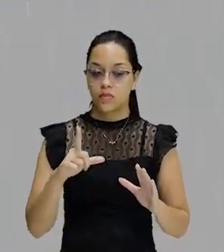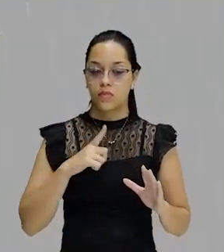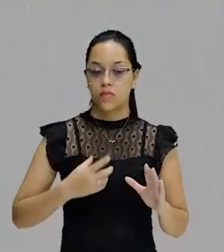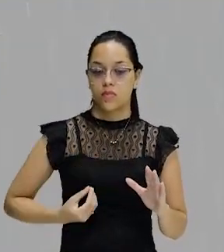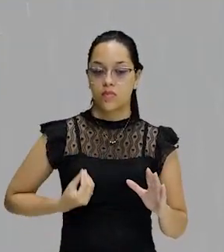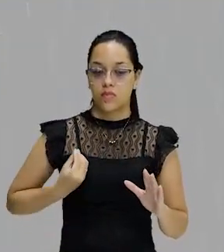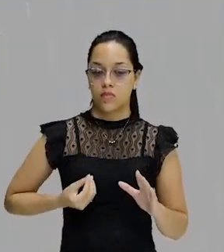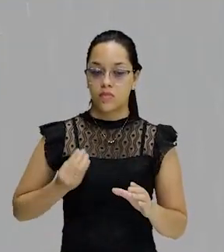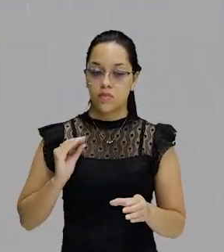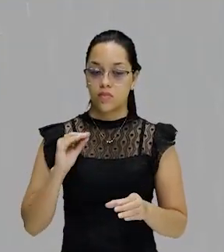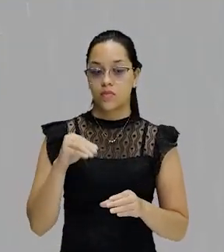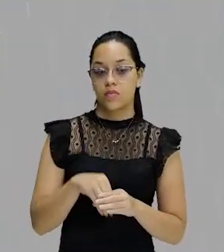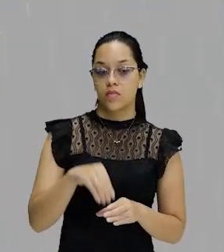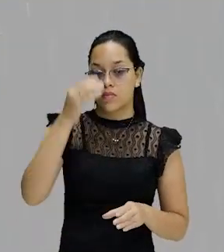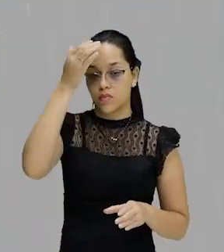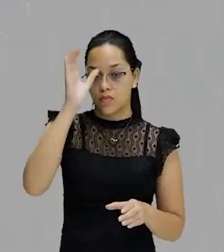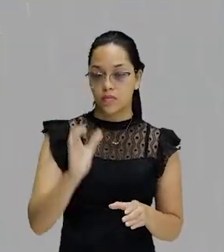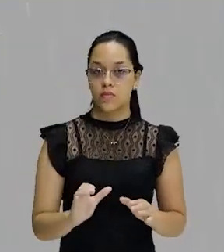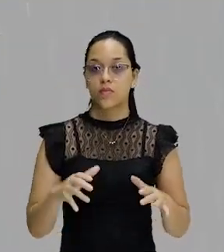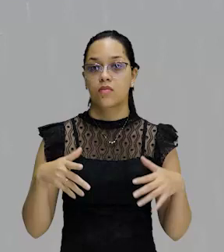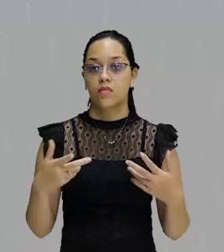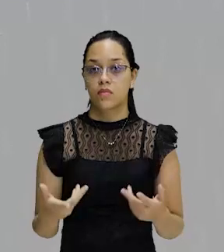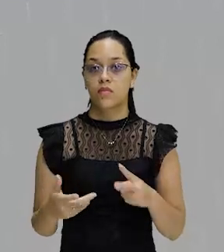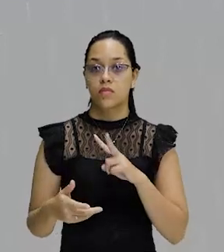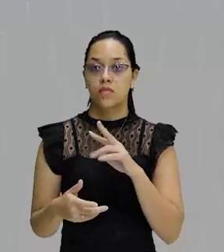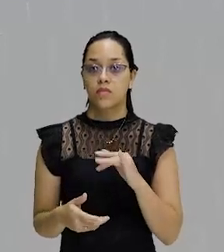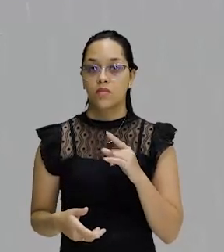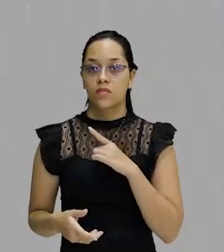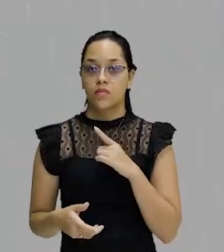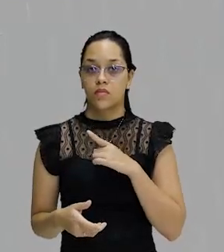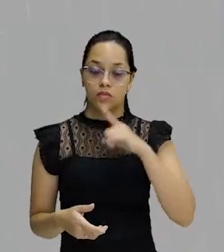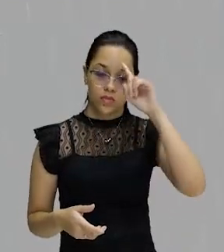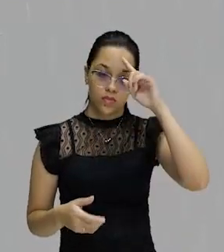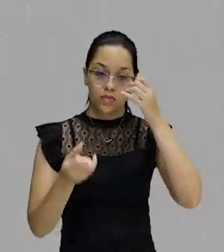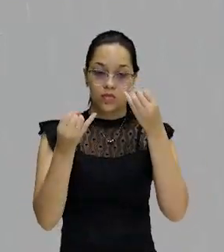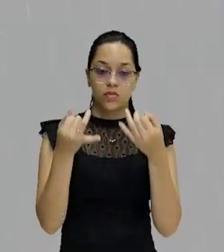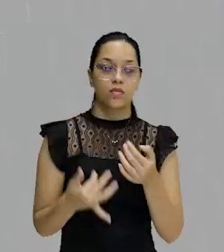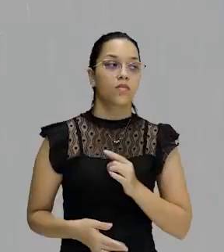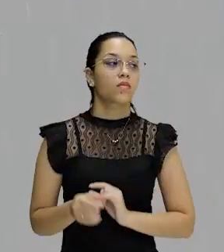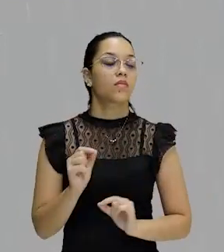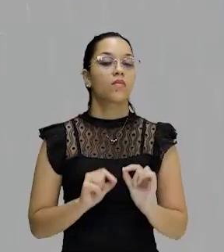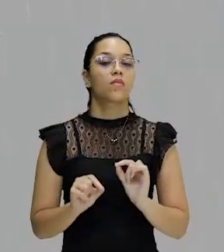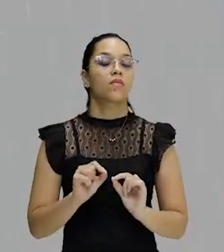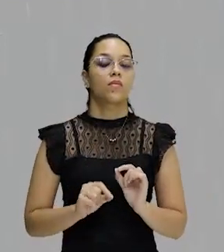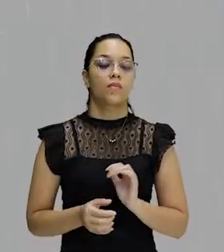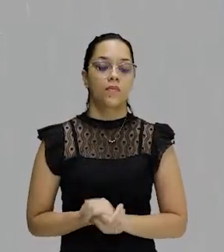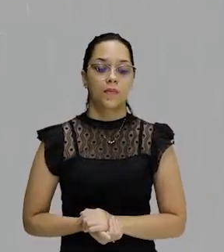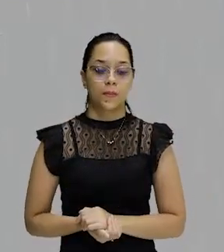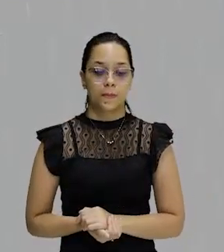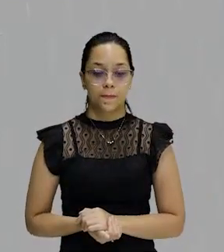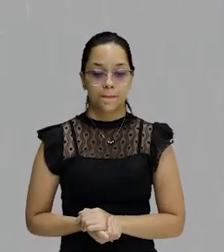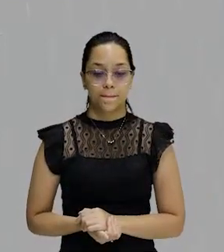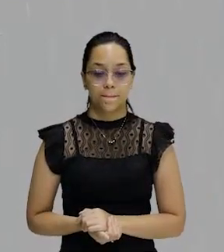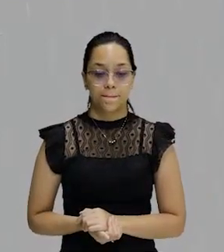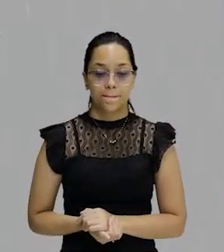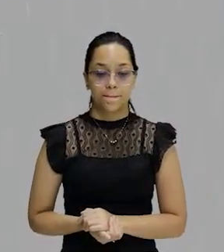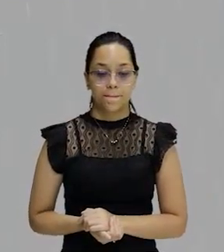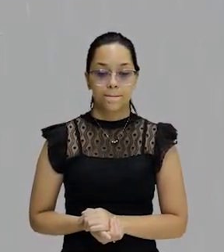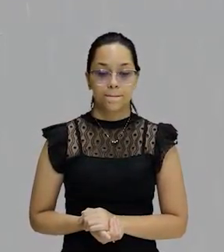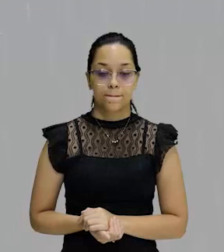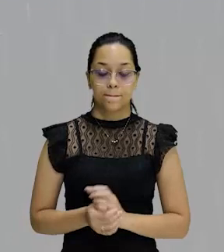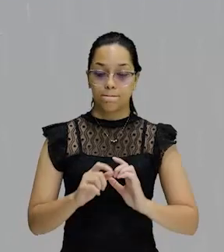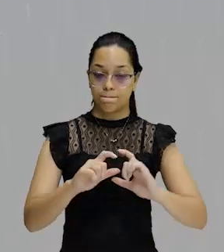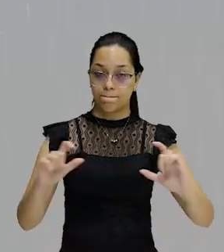presentes dentro do Renascimento Cultural. E aí ele vem com o comando, né? Ele vem dizendo o seguinte, olha só, o enunciado. Sobre